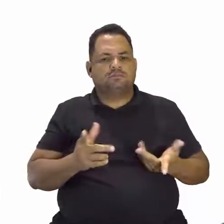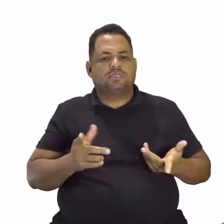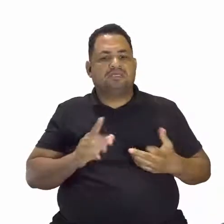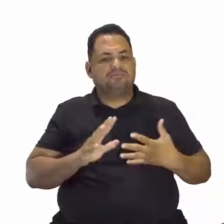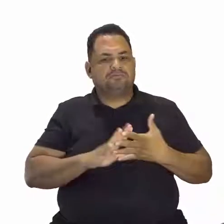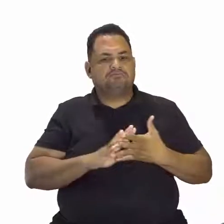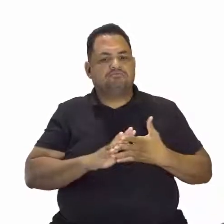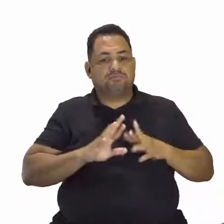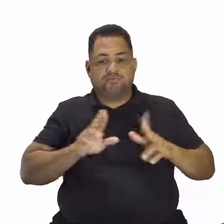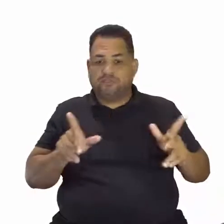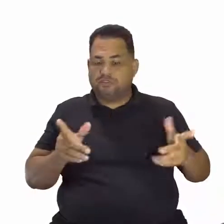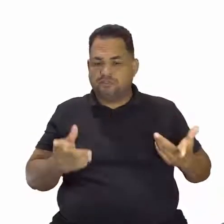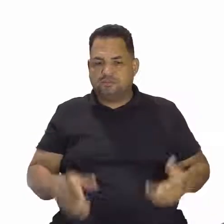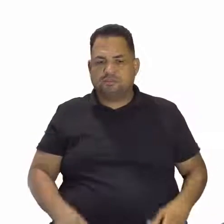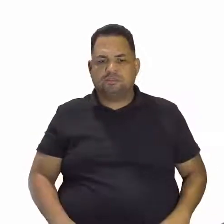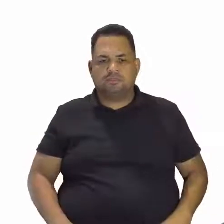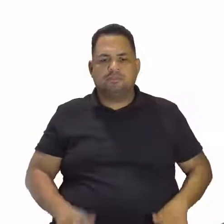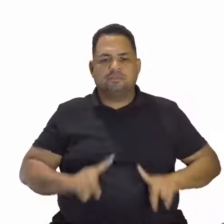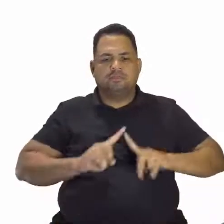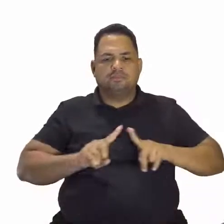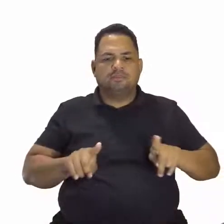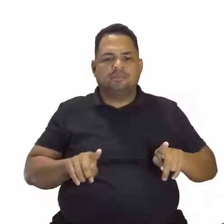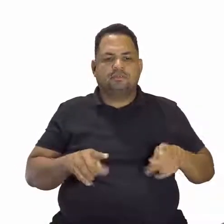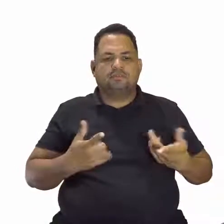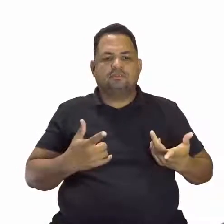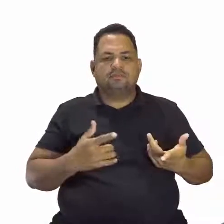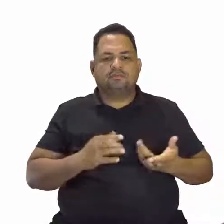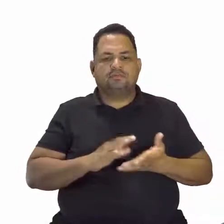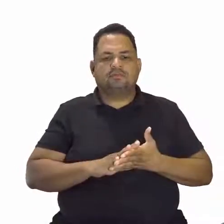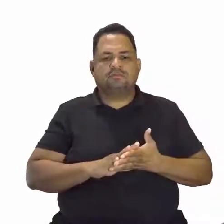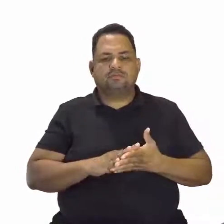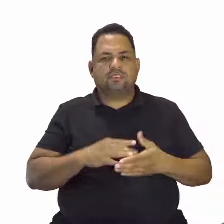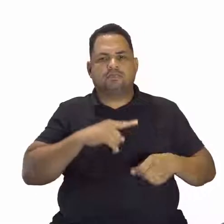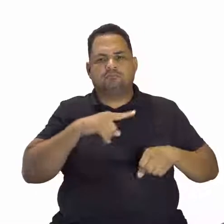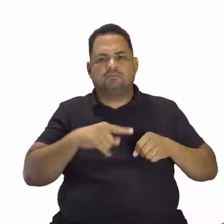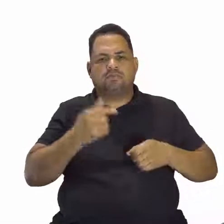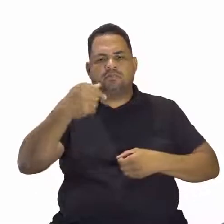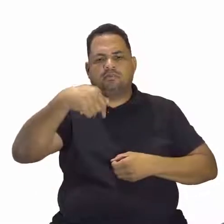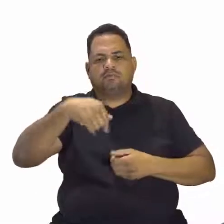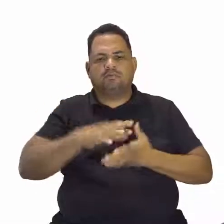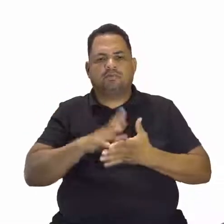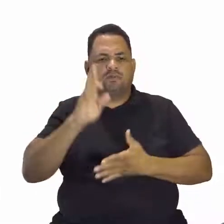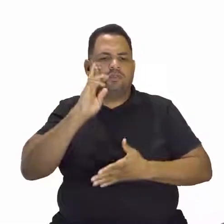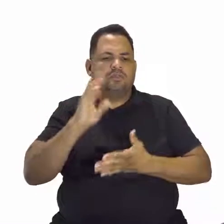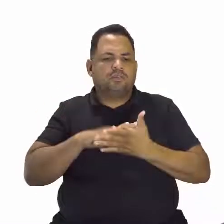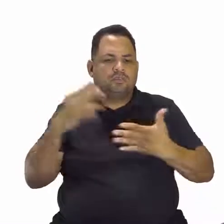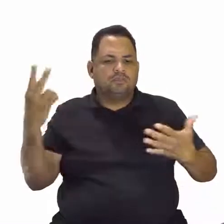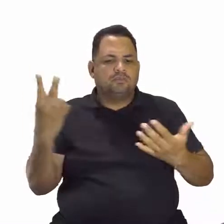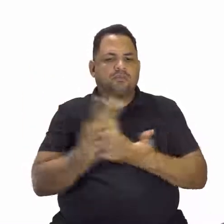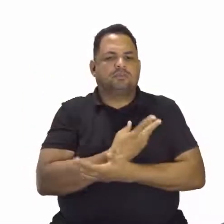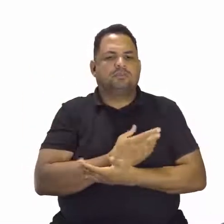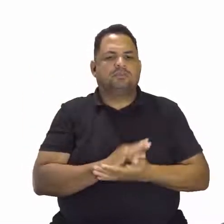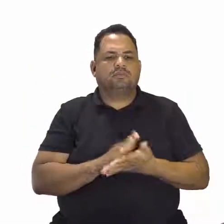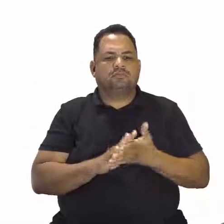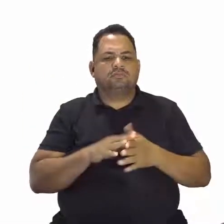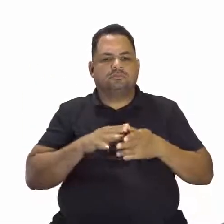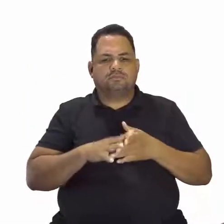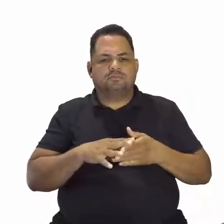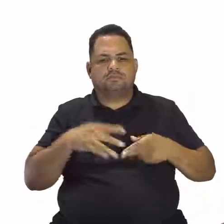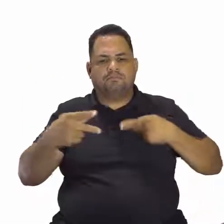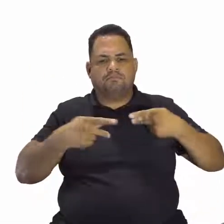uma transversalidade. Mas tudo isso, essa loucura, foi aqui em Rondônia que ocorreu, com os projetos